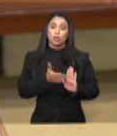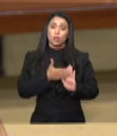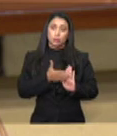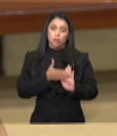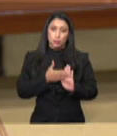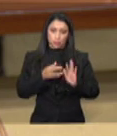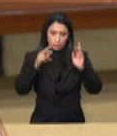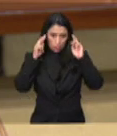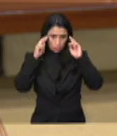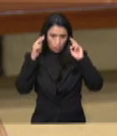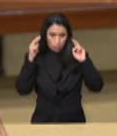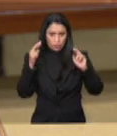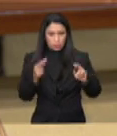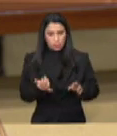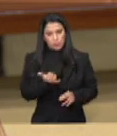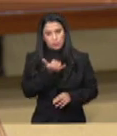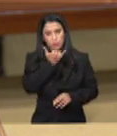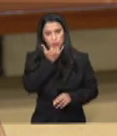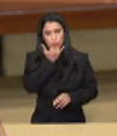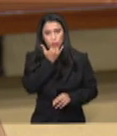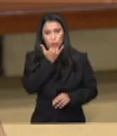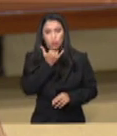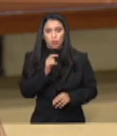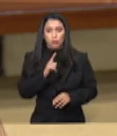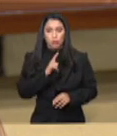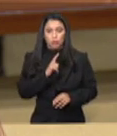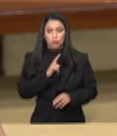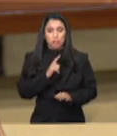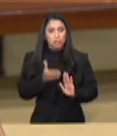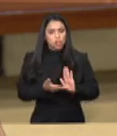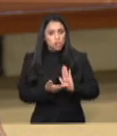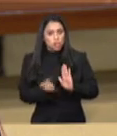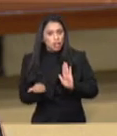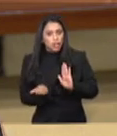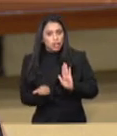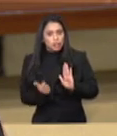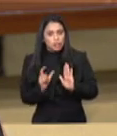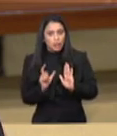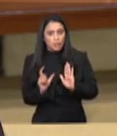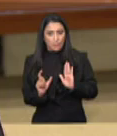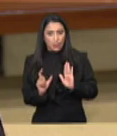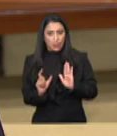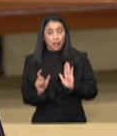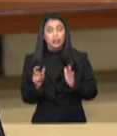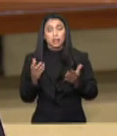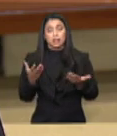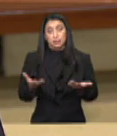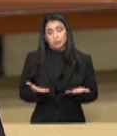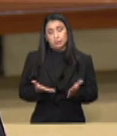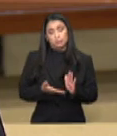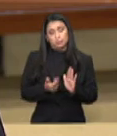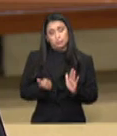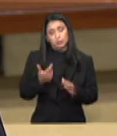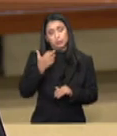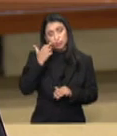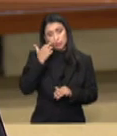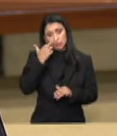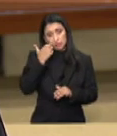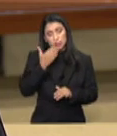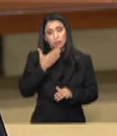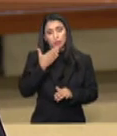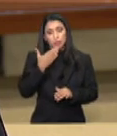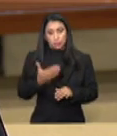devido respeito, com a devida vênia, a sua ablação. Aqui nós estamos dizendo o seguinte: havendo